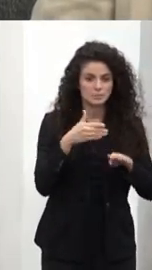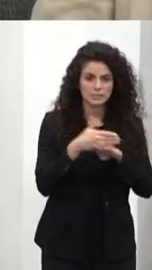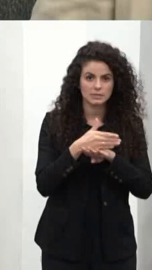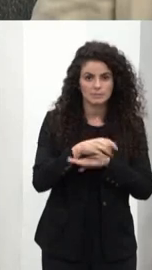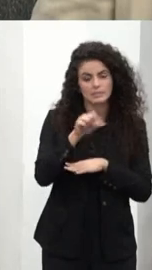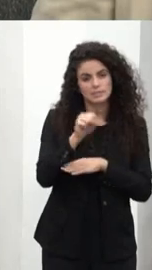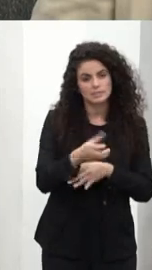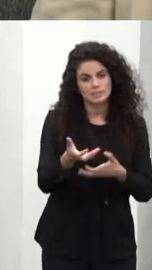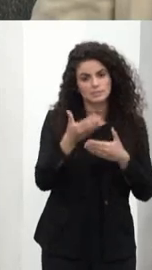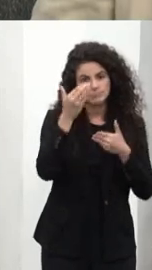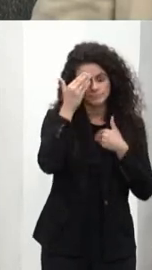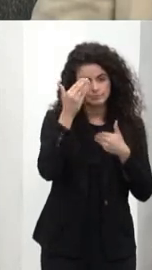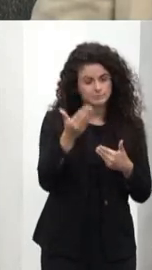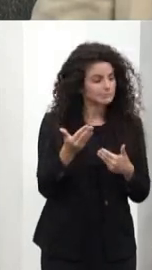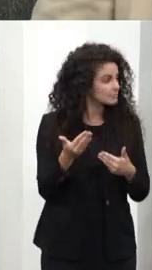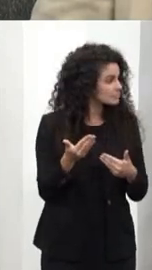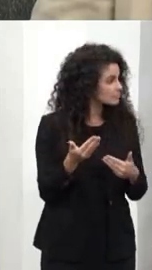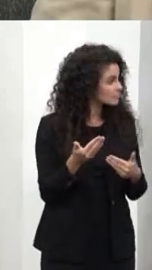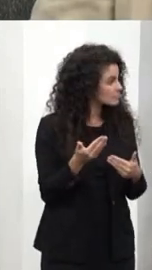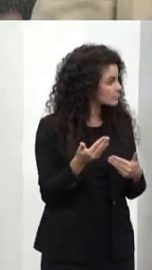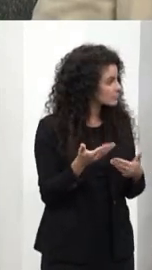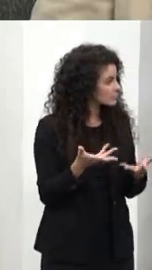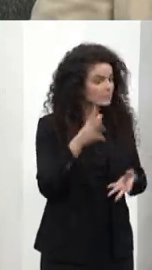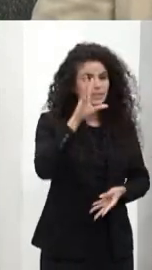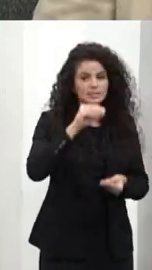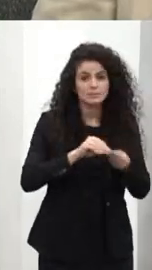agradecer mais uma vez concluindo